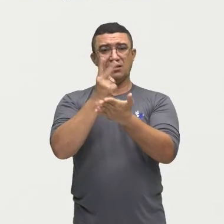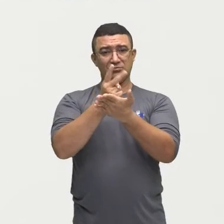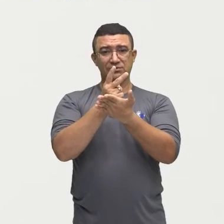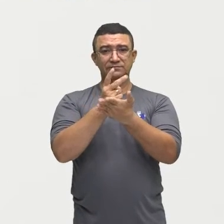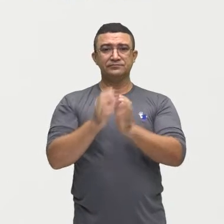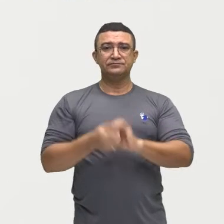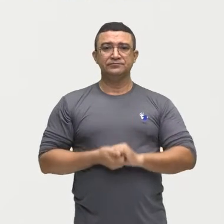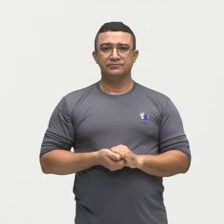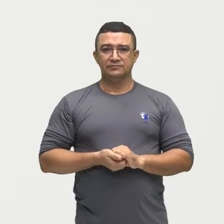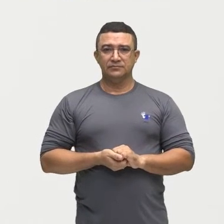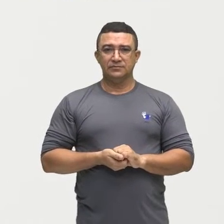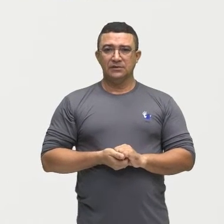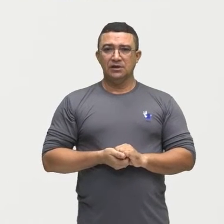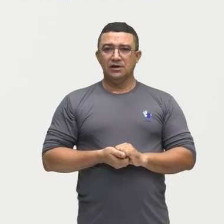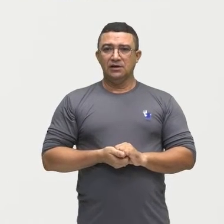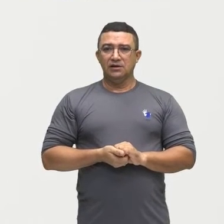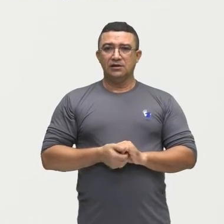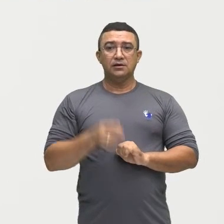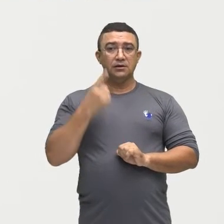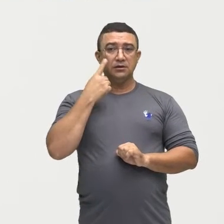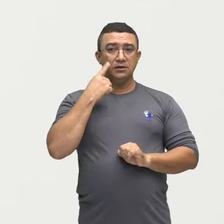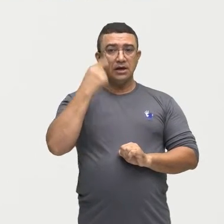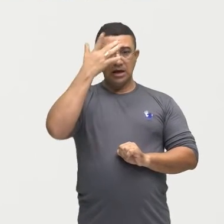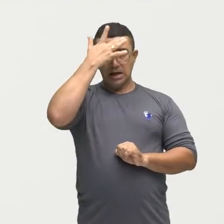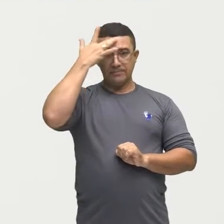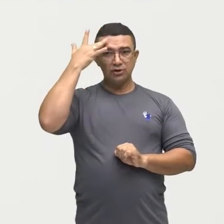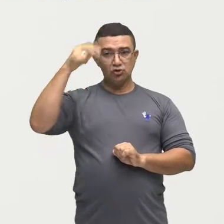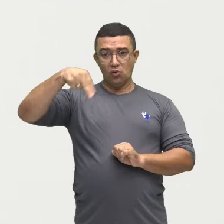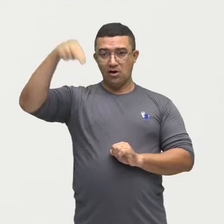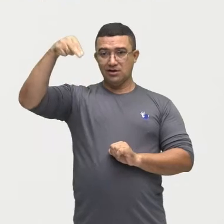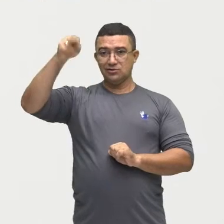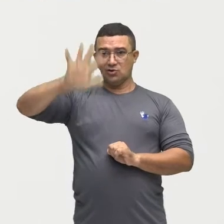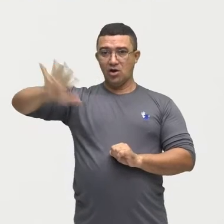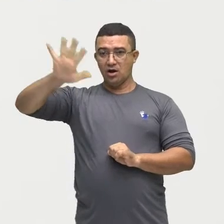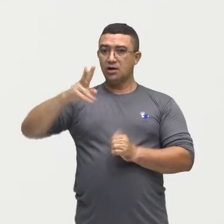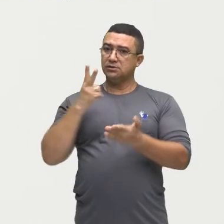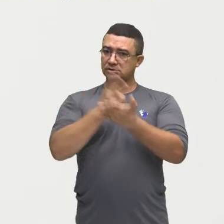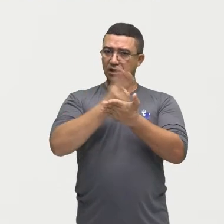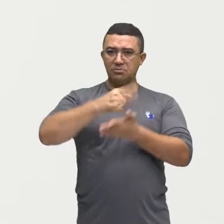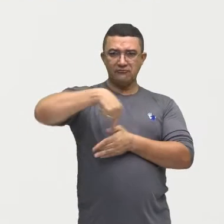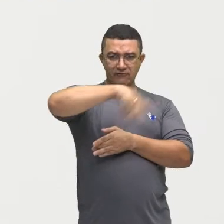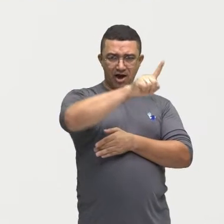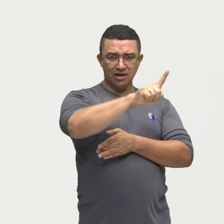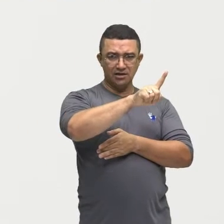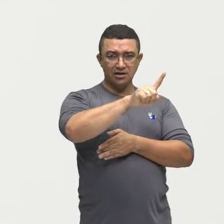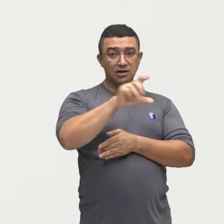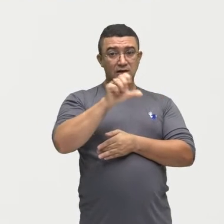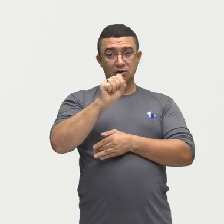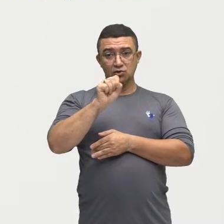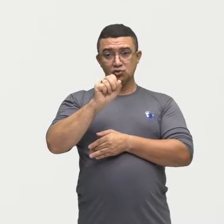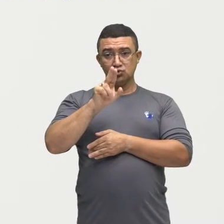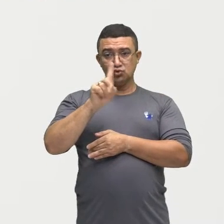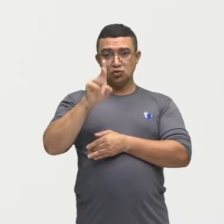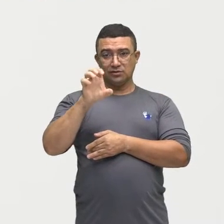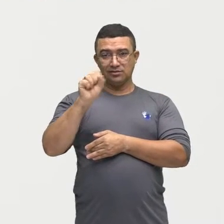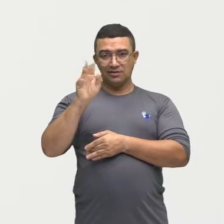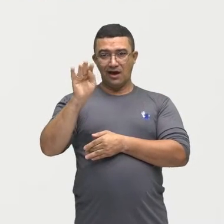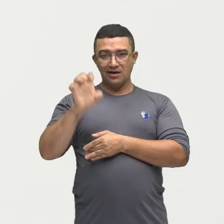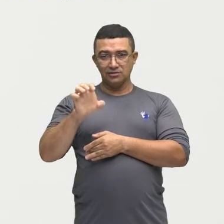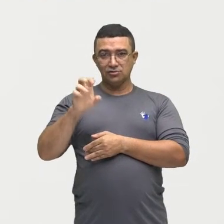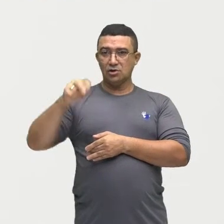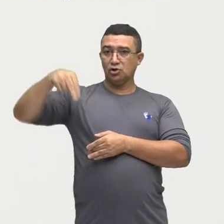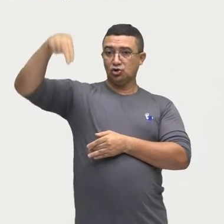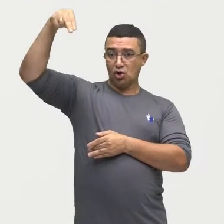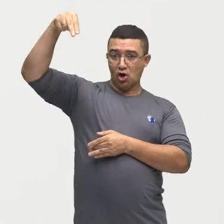tem a saída aqui principalmente para a região sudeste, aí a gente tem ali para a região norte, para a